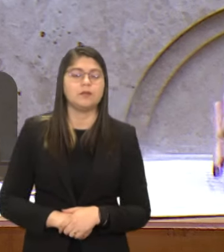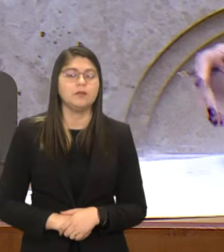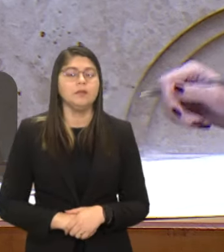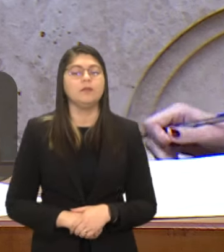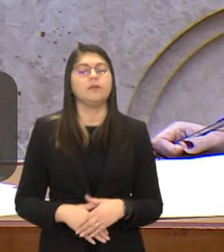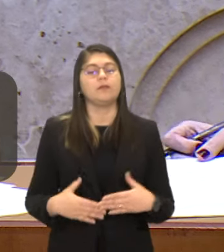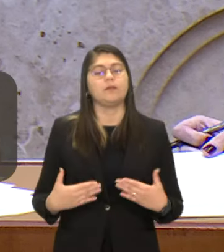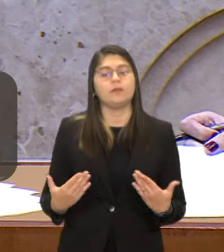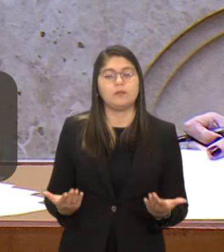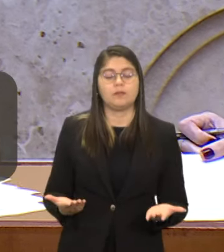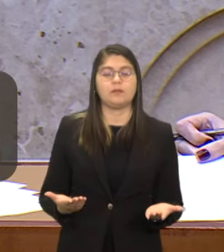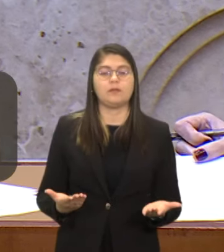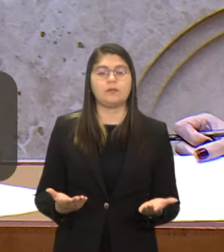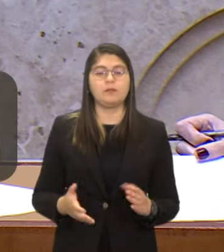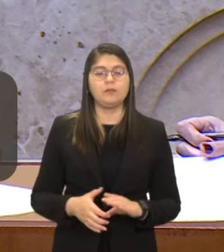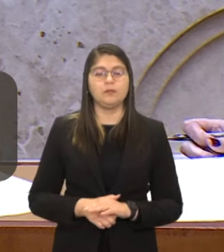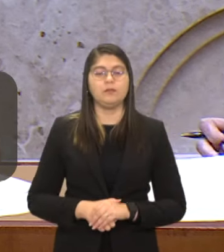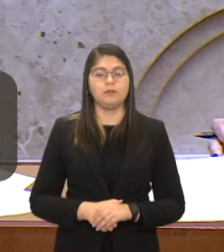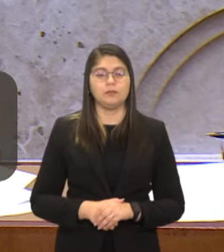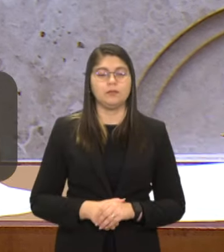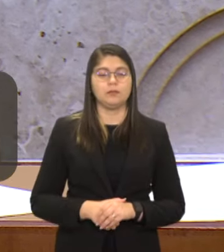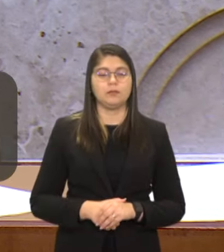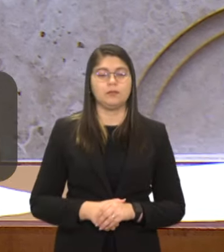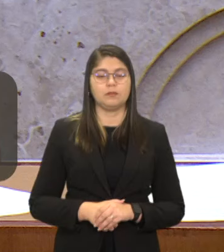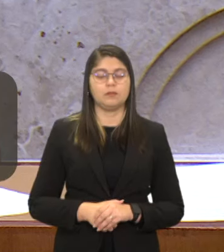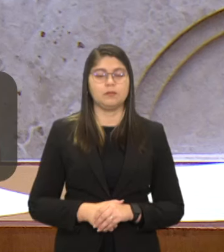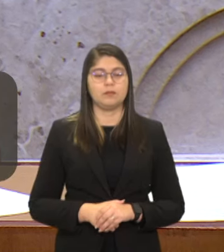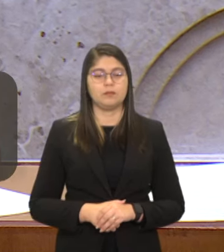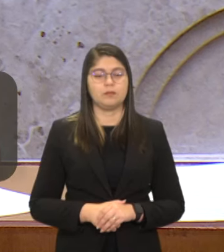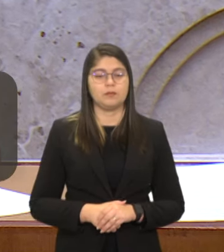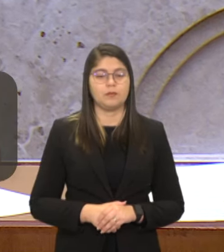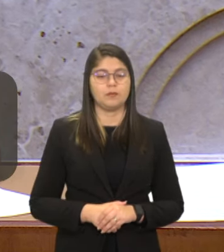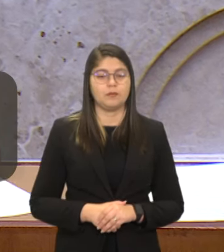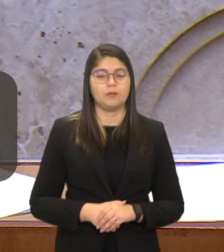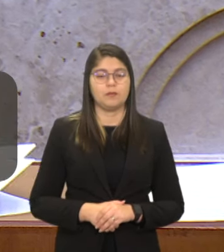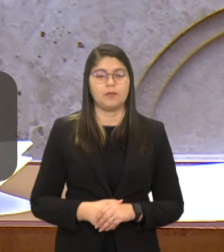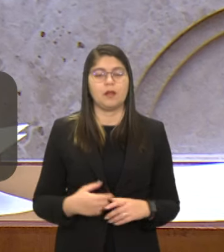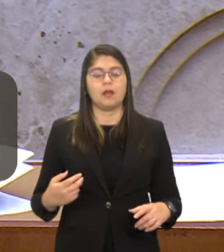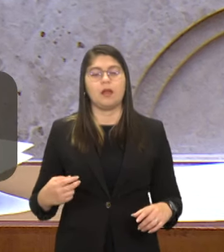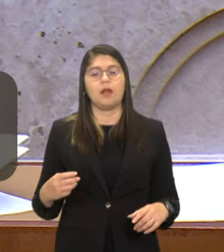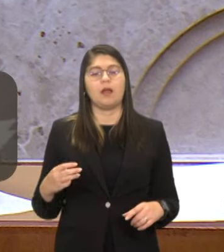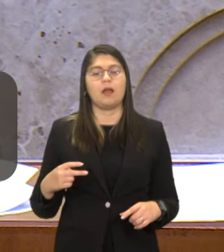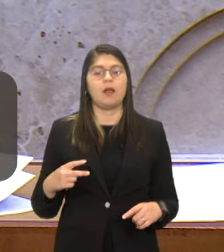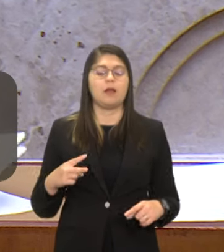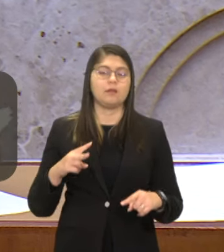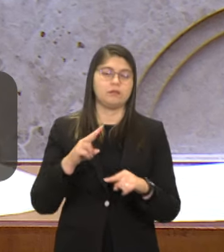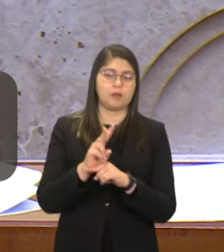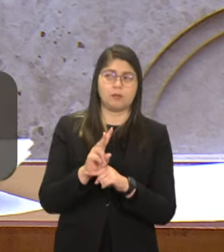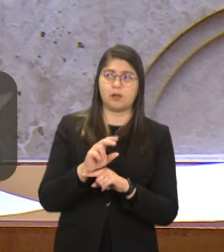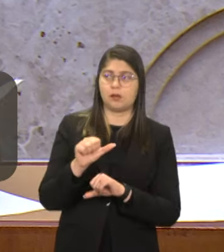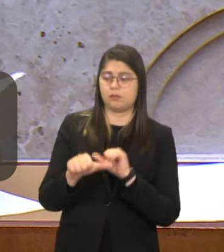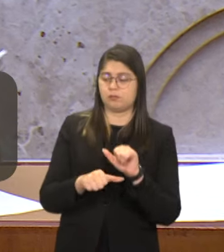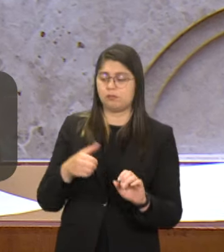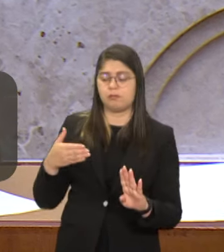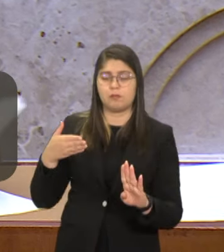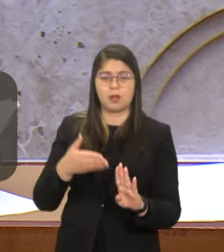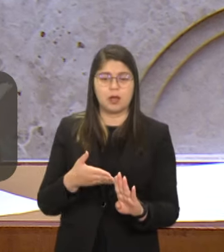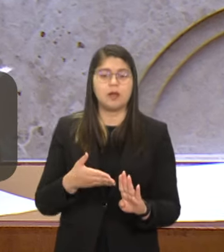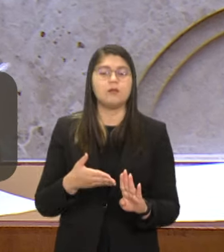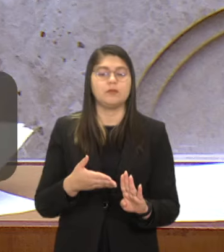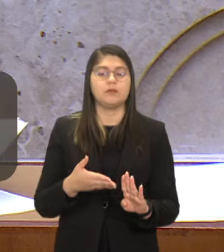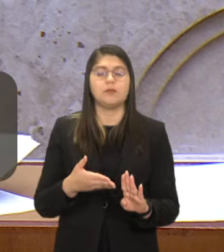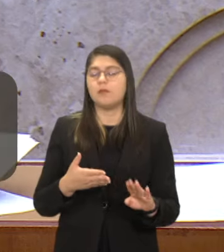portanto, eu, tendo convertido a medida cautelar em mérito, julguei procedente o pedido e